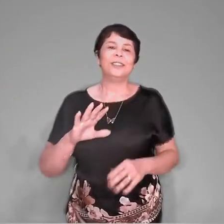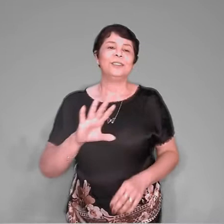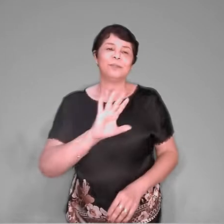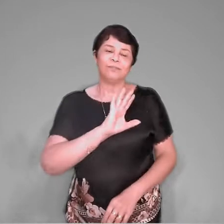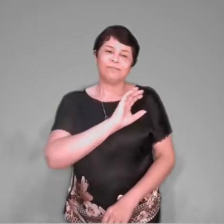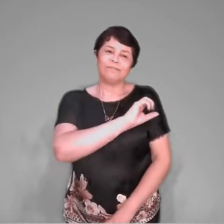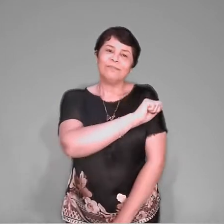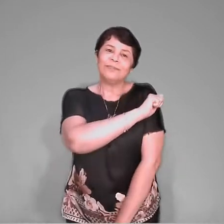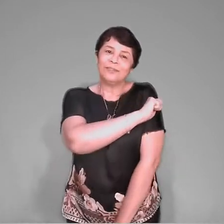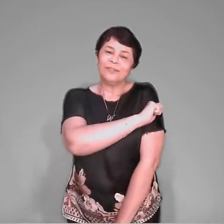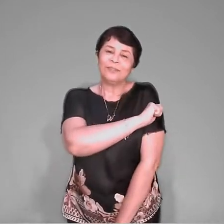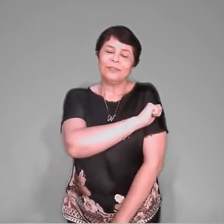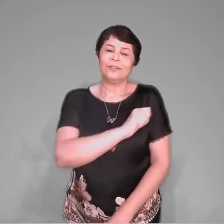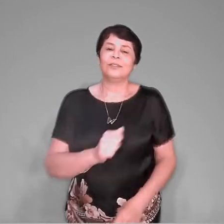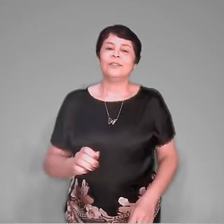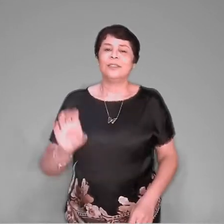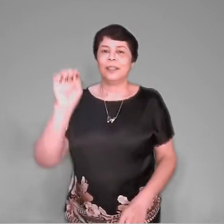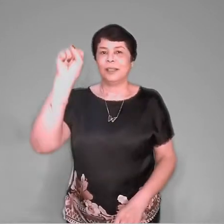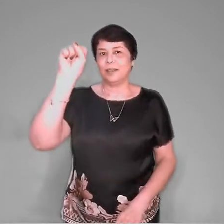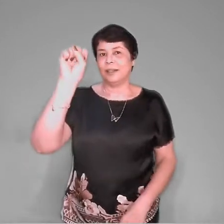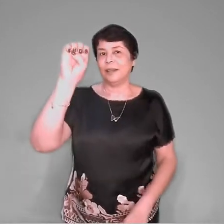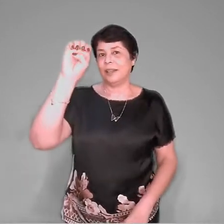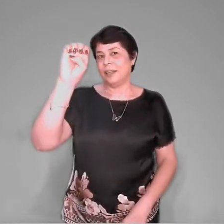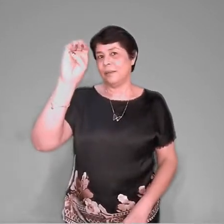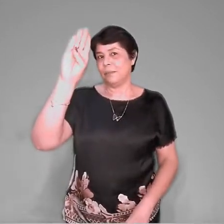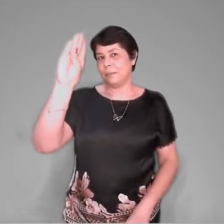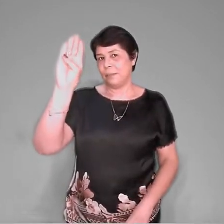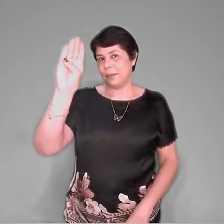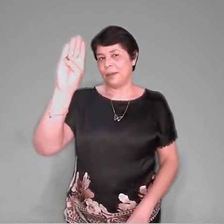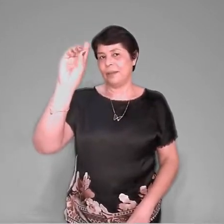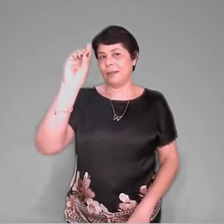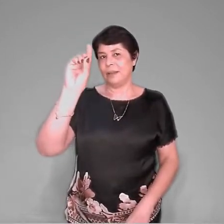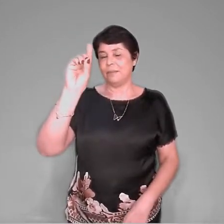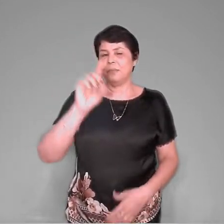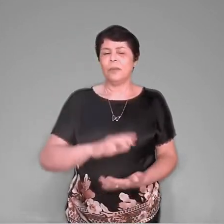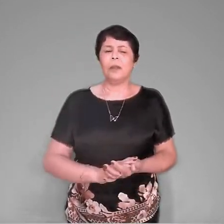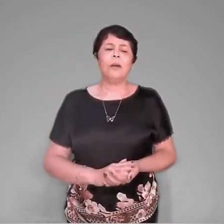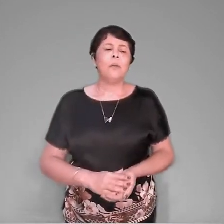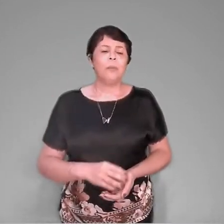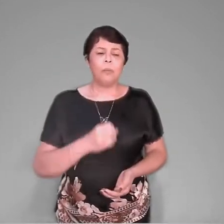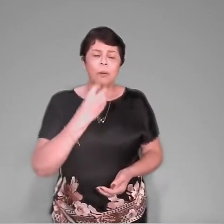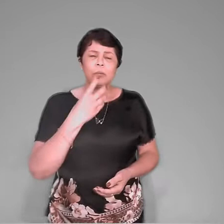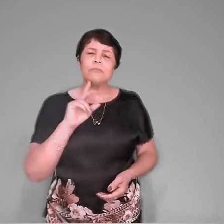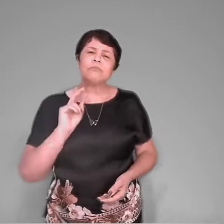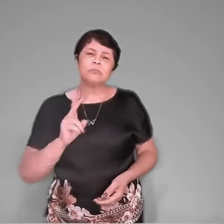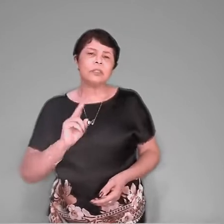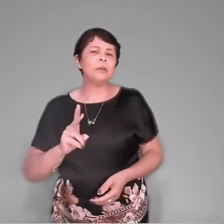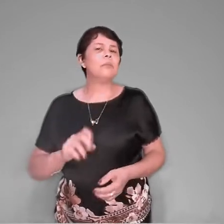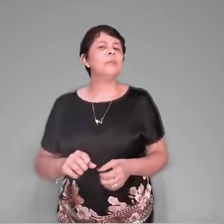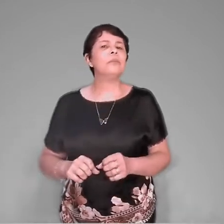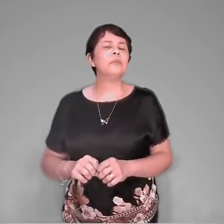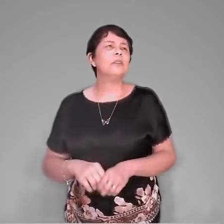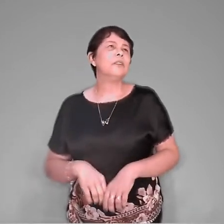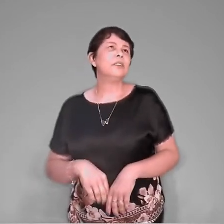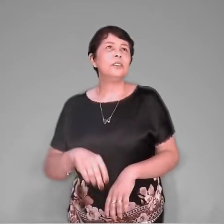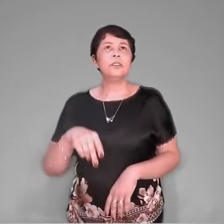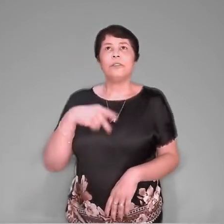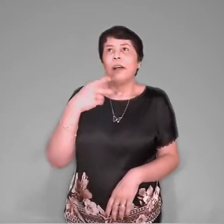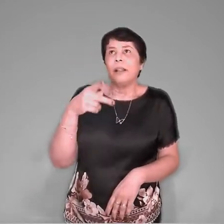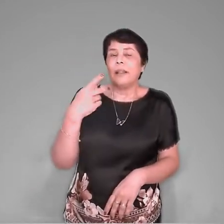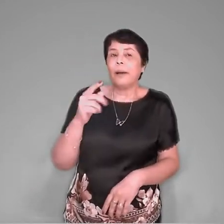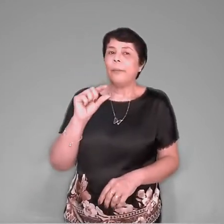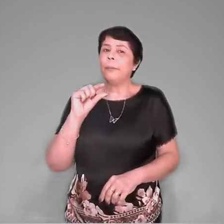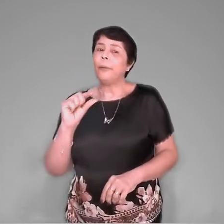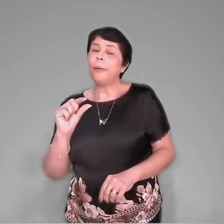falar sobre o tema de abertura da escola, não é? Daqui um pouquinho a gente vai para as classes, ou